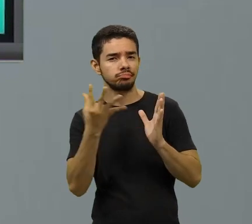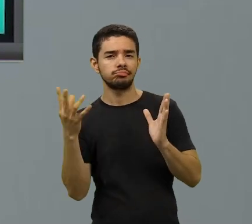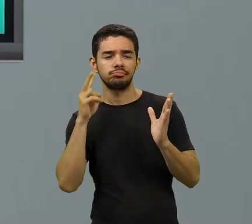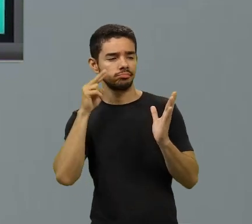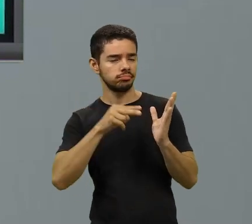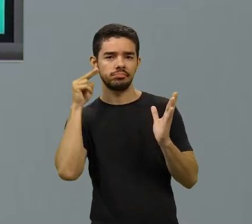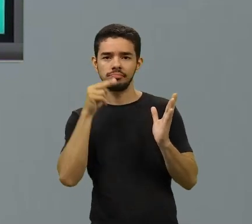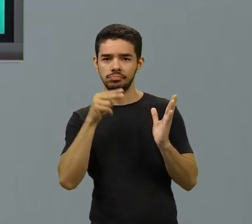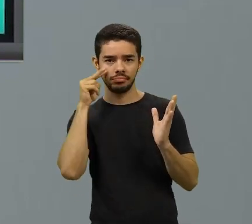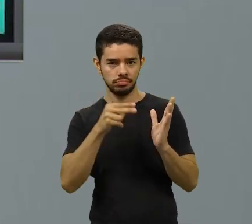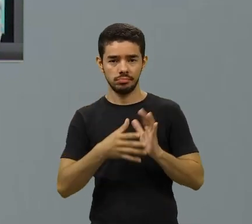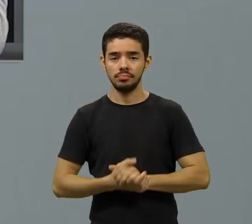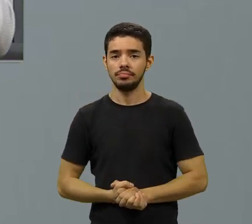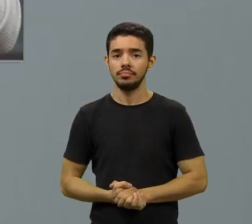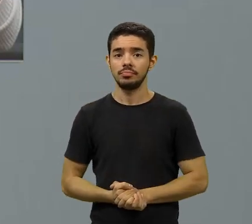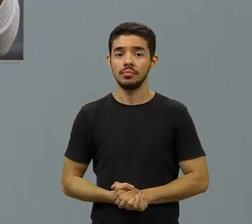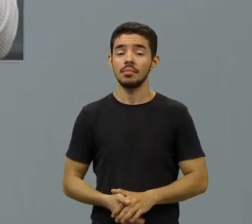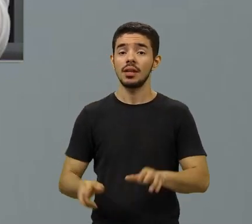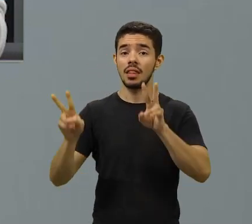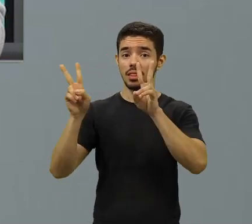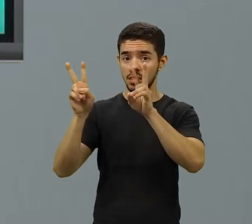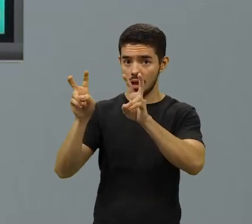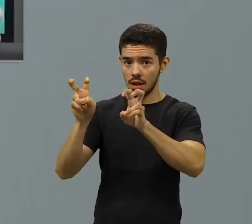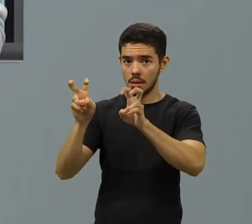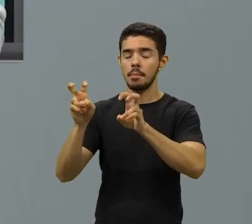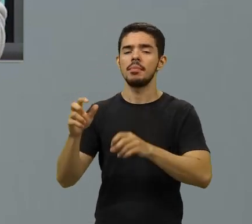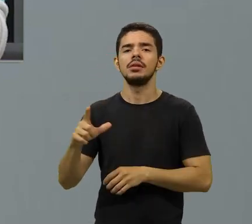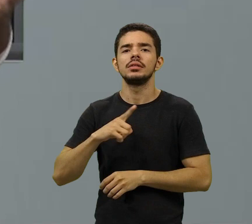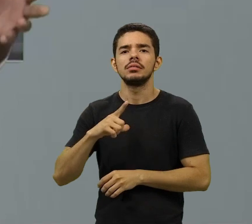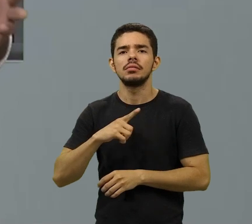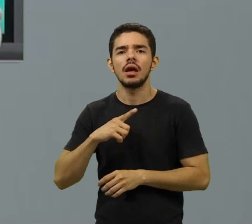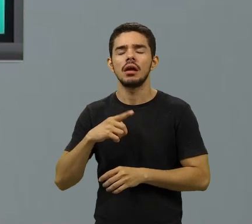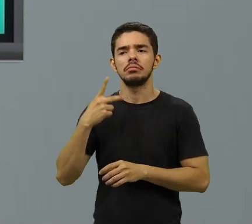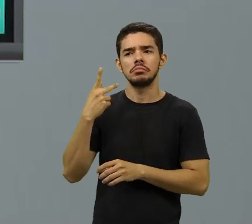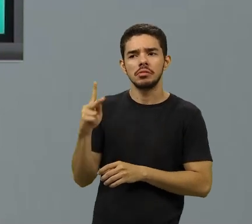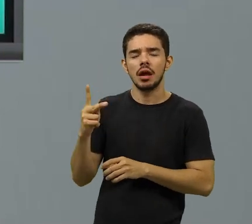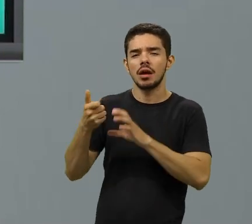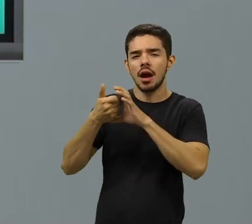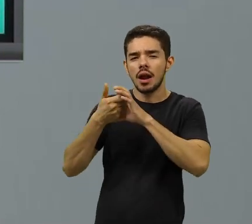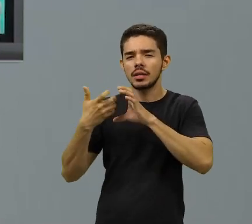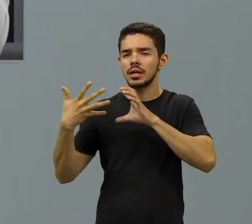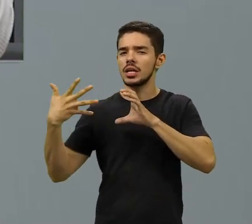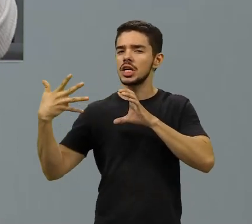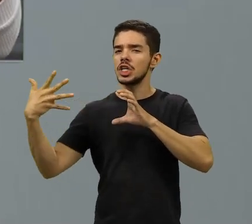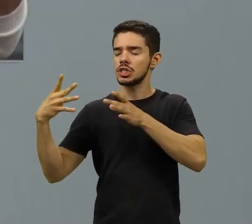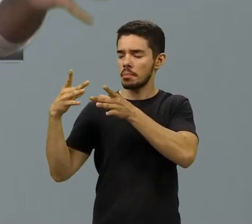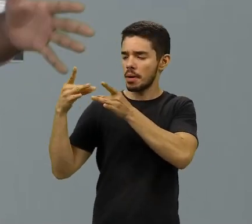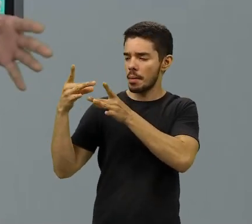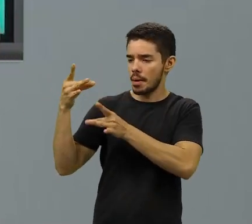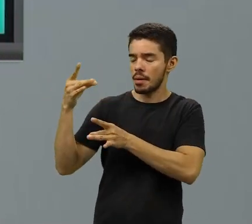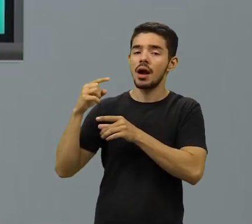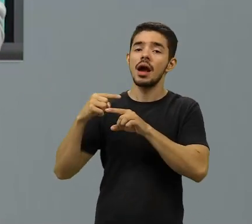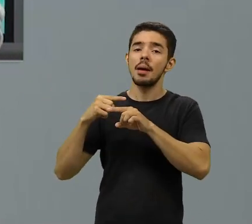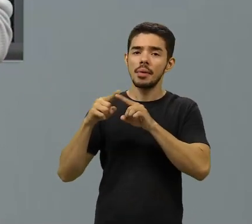um tema que tem ali as suas peculiaridades, as suas particularidades, que é o